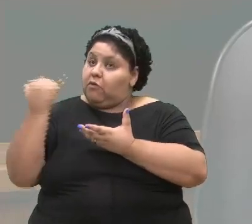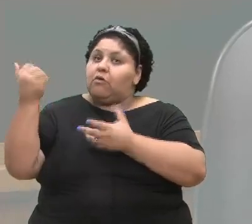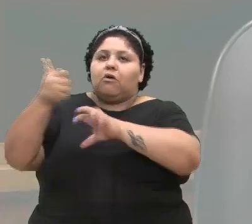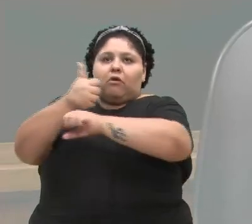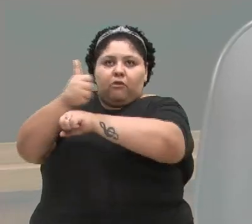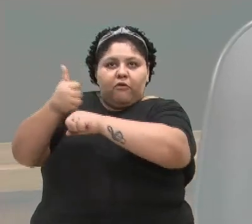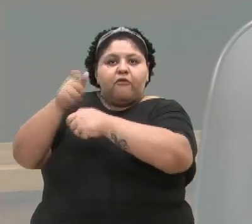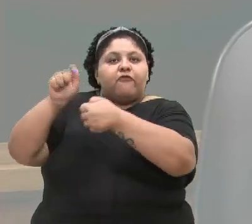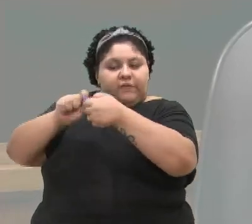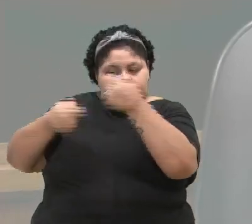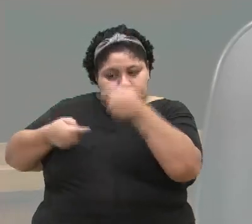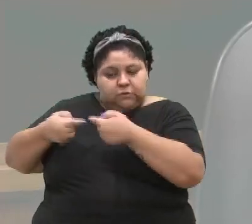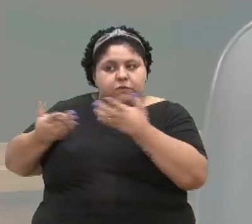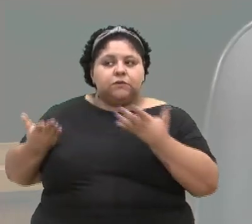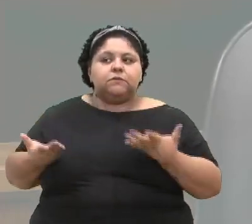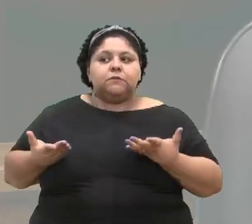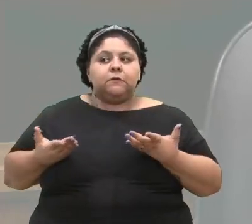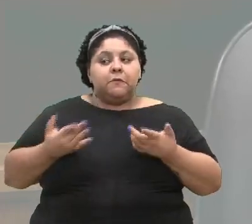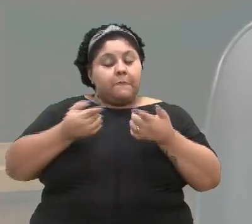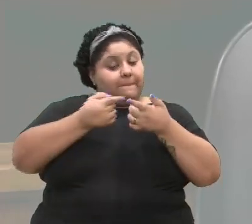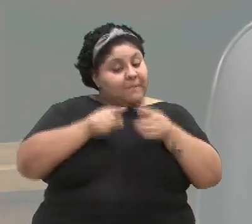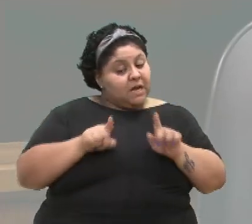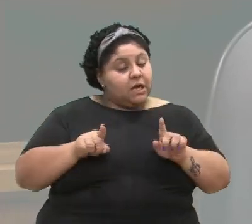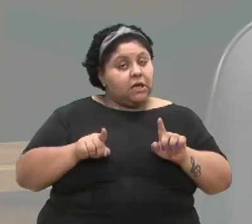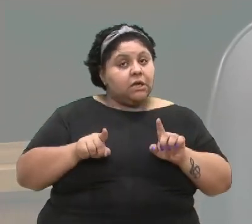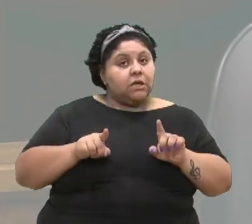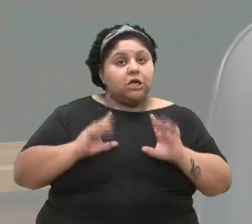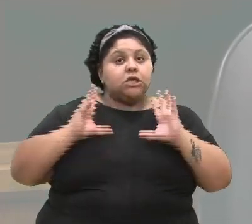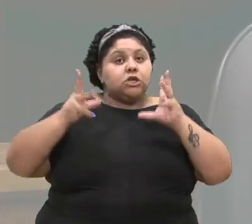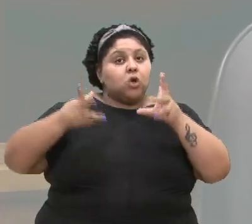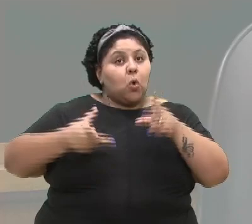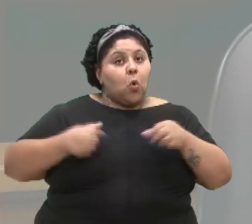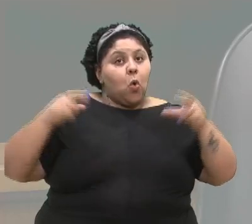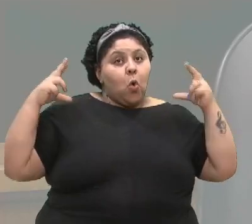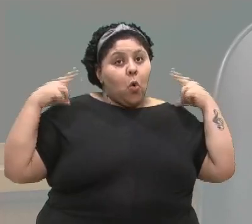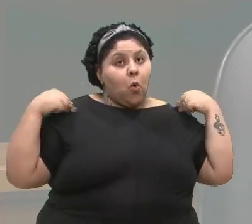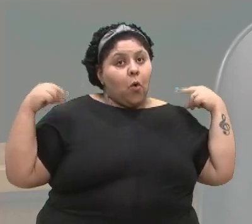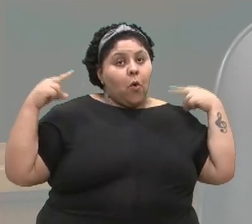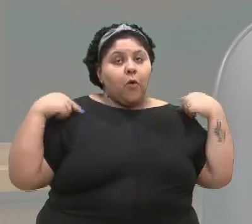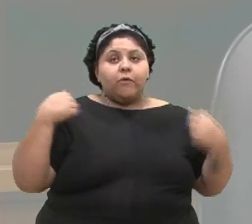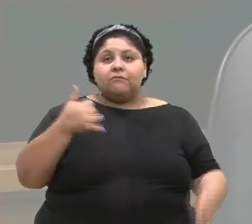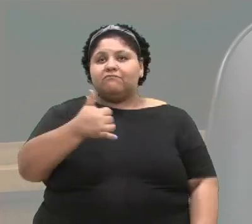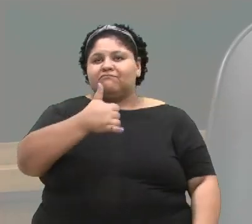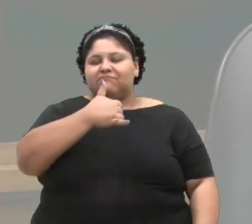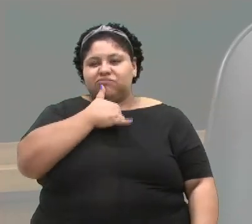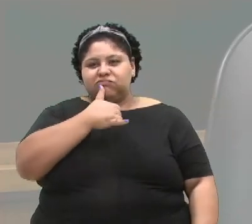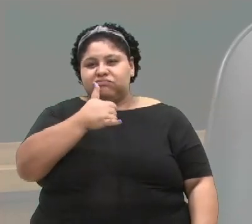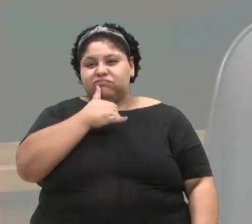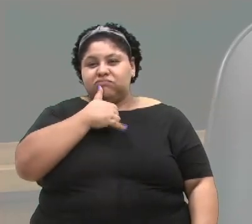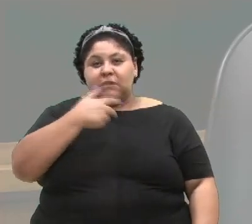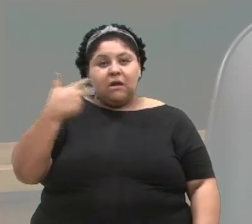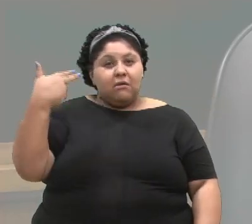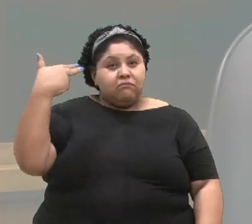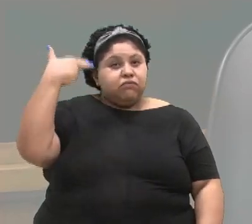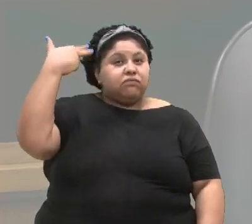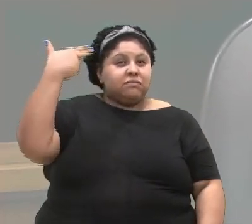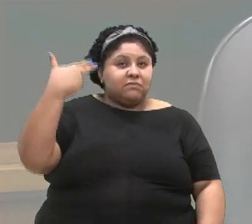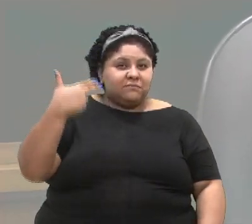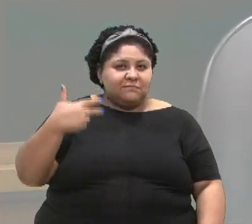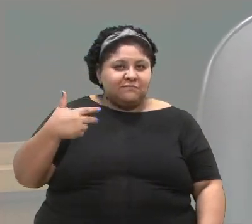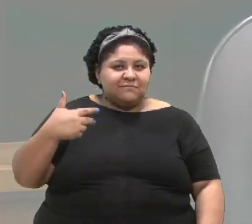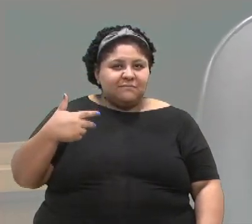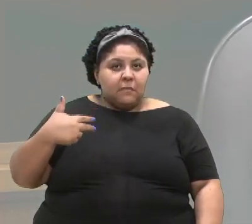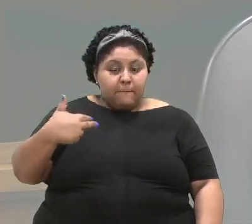fazendo esse debate. Mas quantos motoristas, infelizmente, são assassinados que a gente ouve